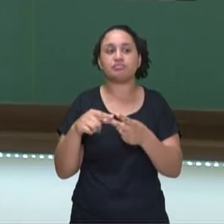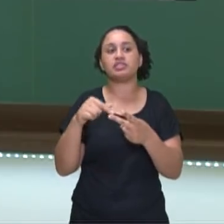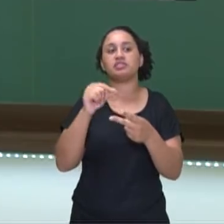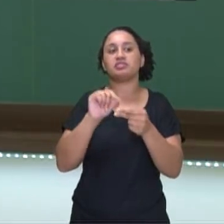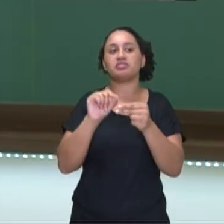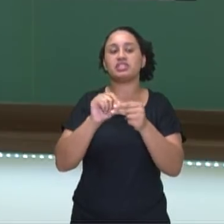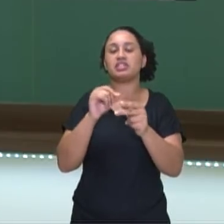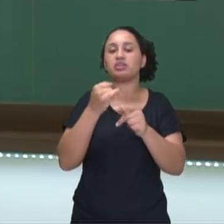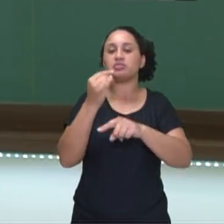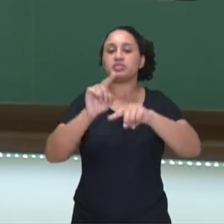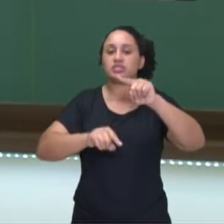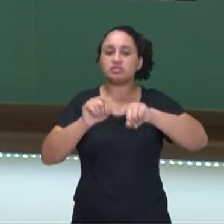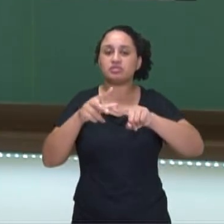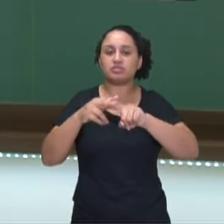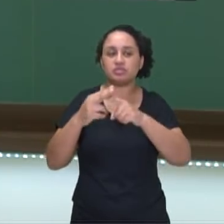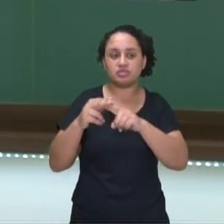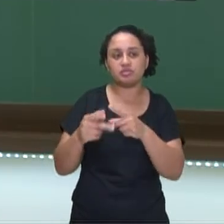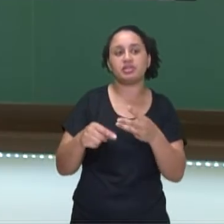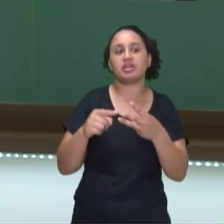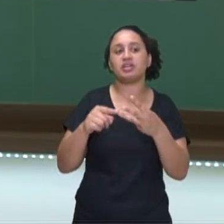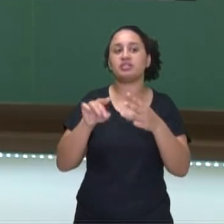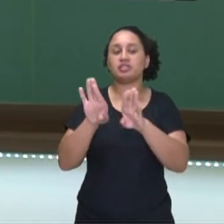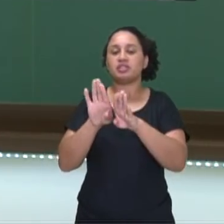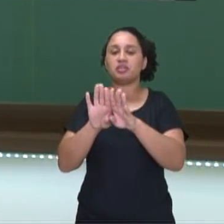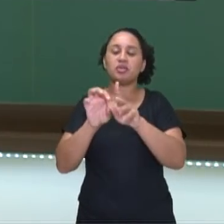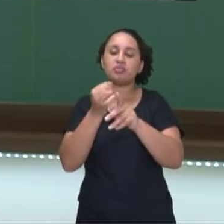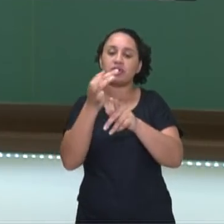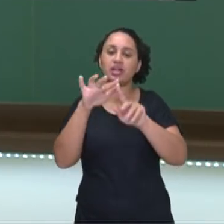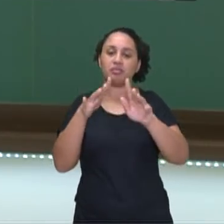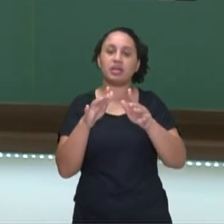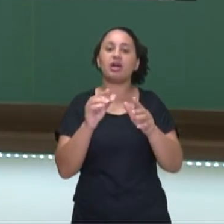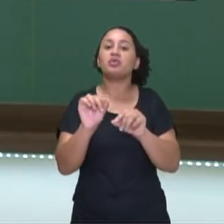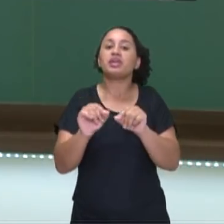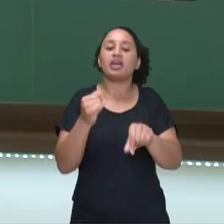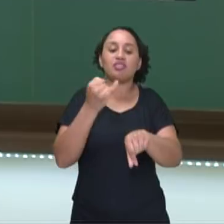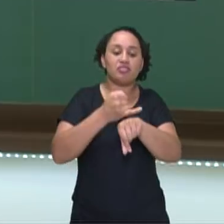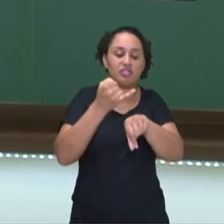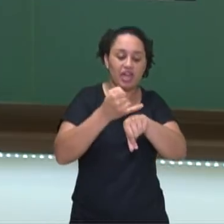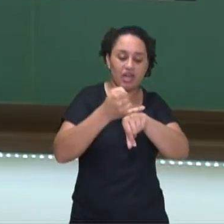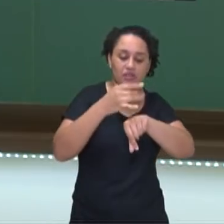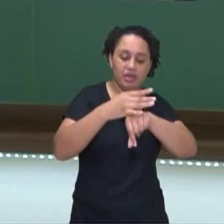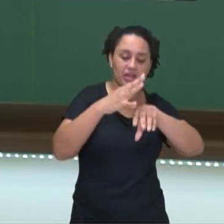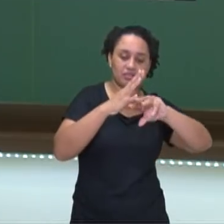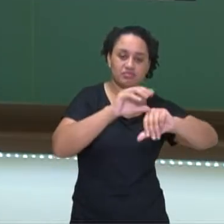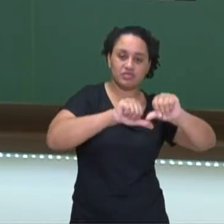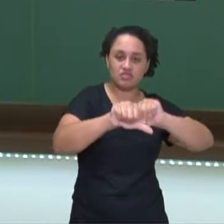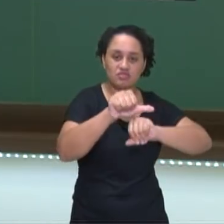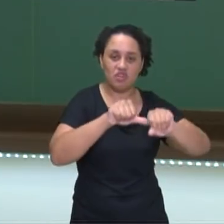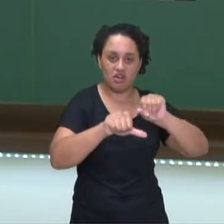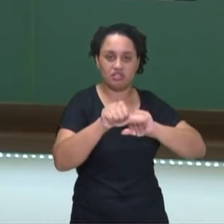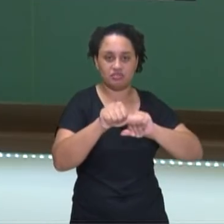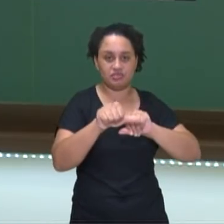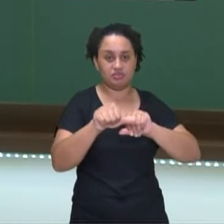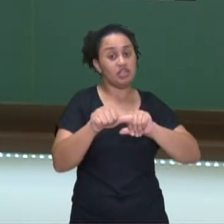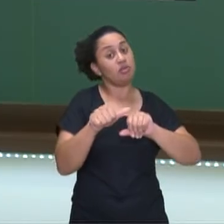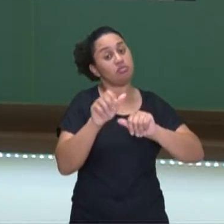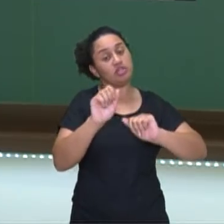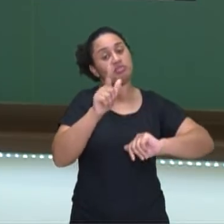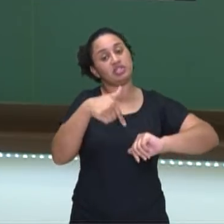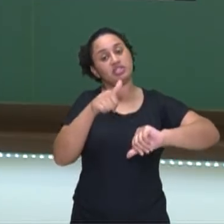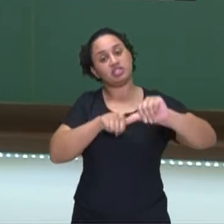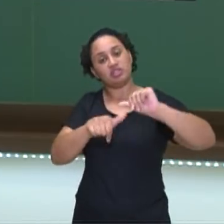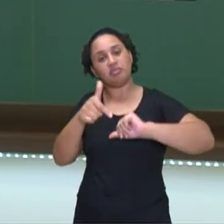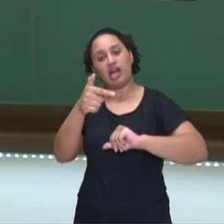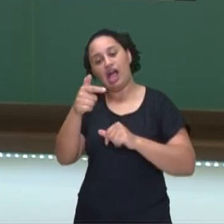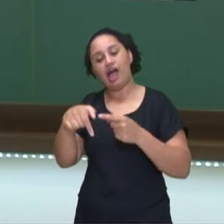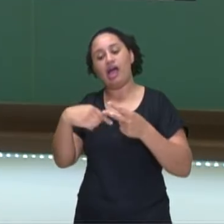do ferro. Então, o ferro é extraído da natureza, derretido e transformado, como a gente colocou, armas, instrumentos,